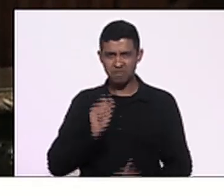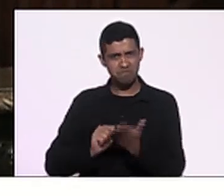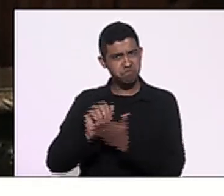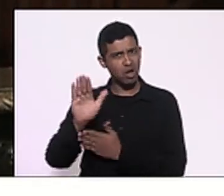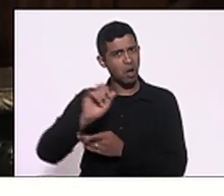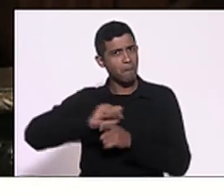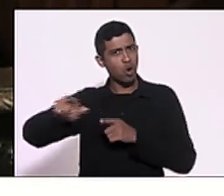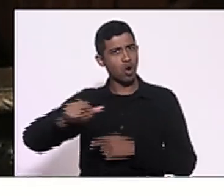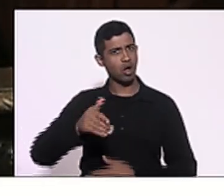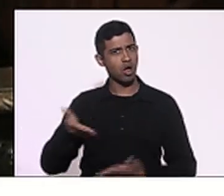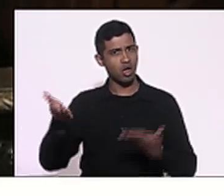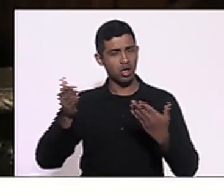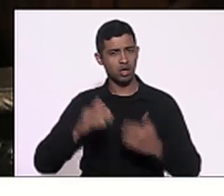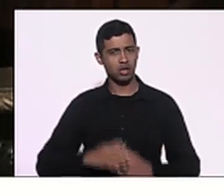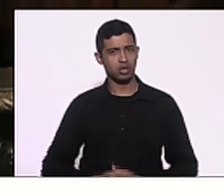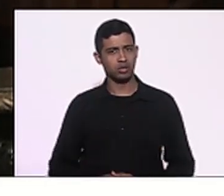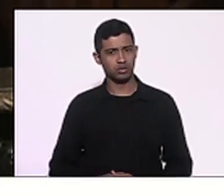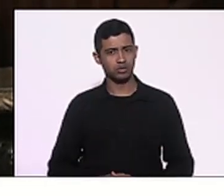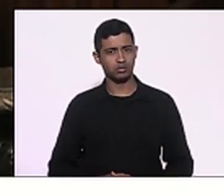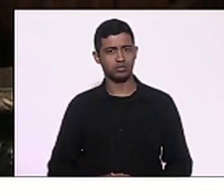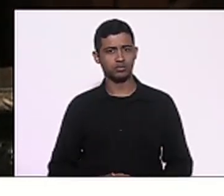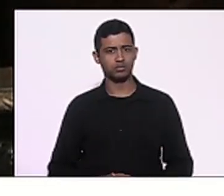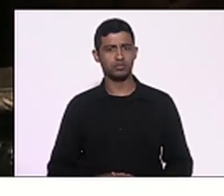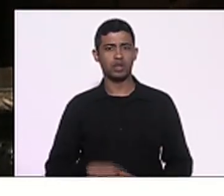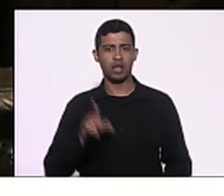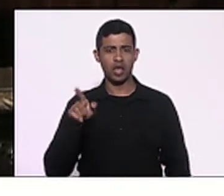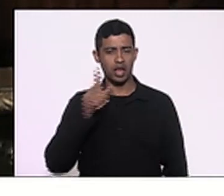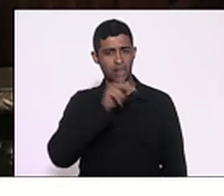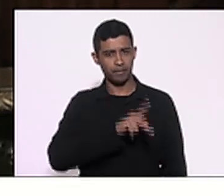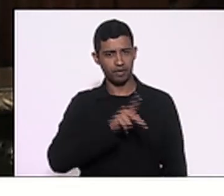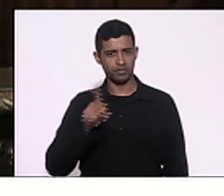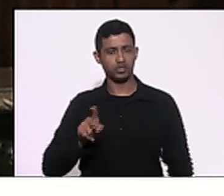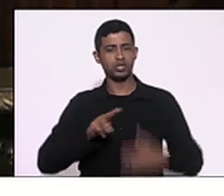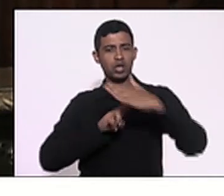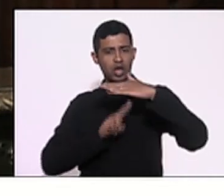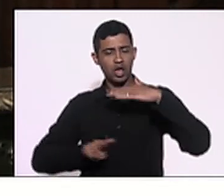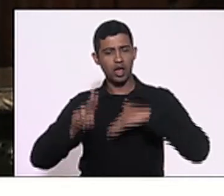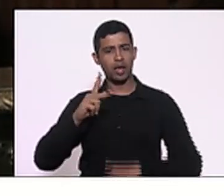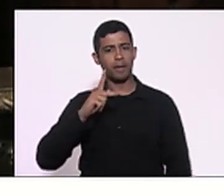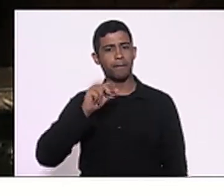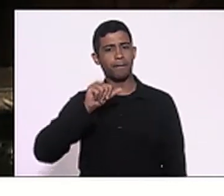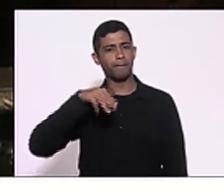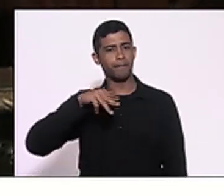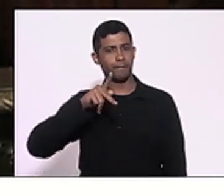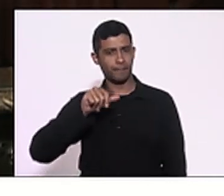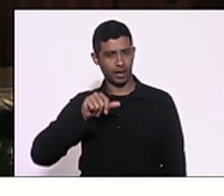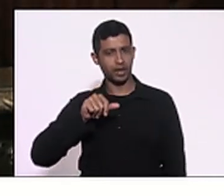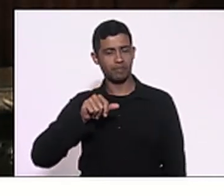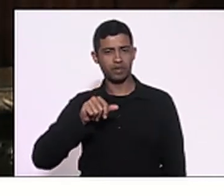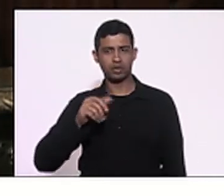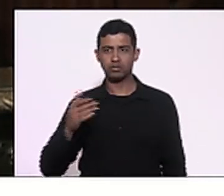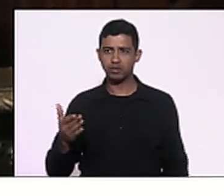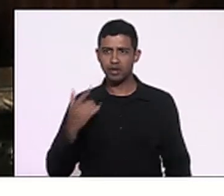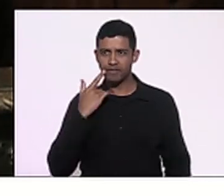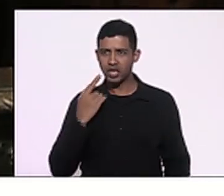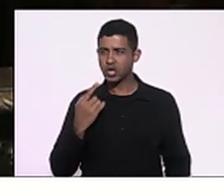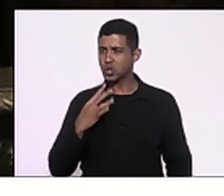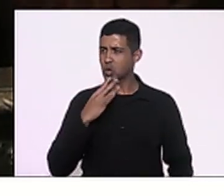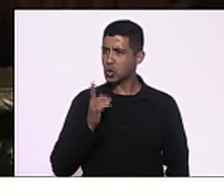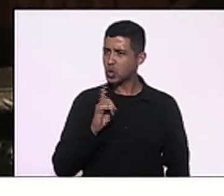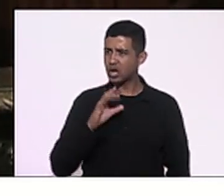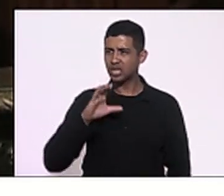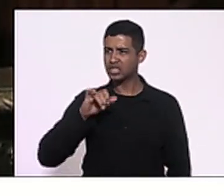que nada tem a ver com o Cefet RJ, decide, até o presente momento, sob a alegação de que precisa estudar o